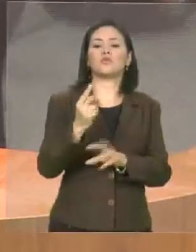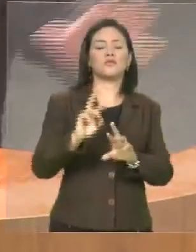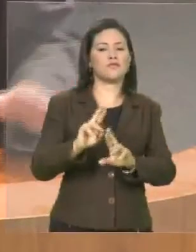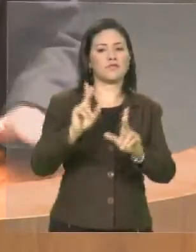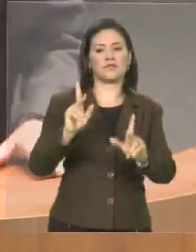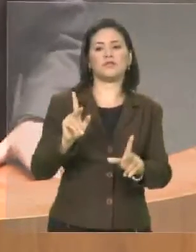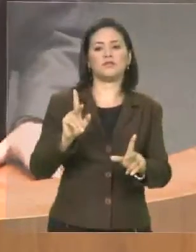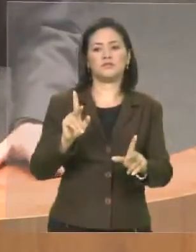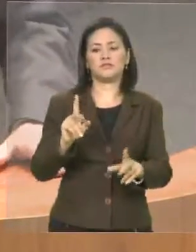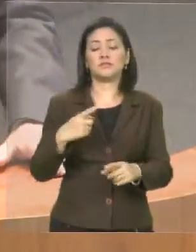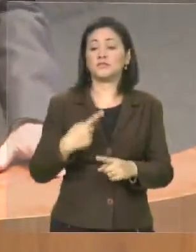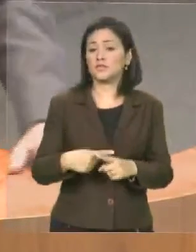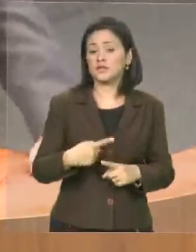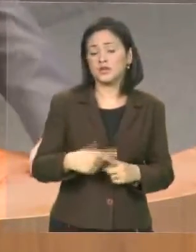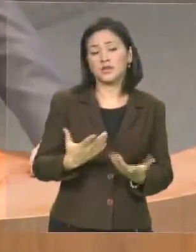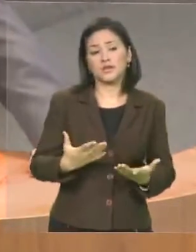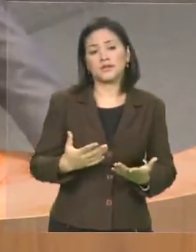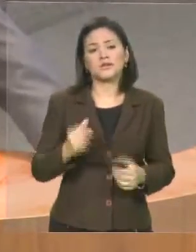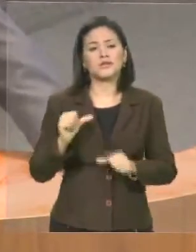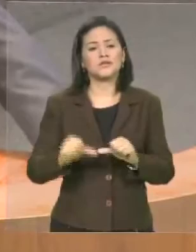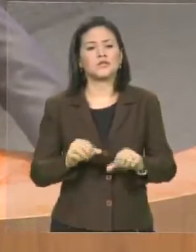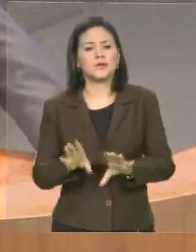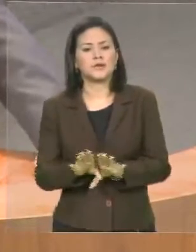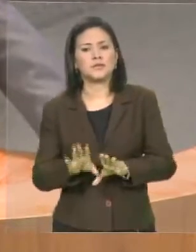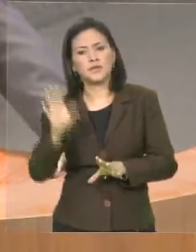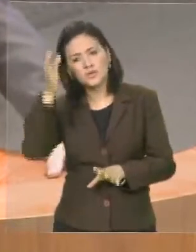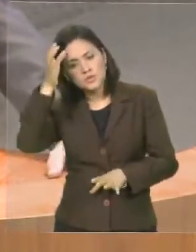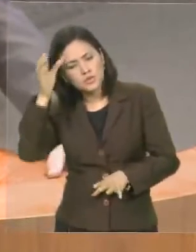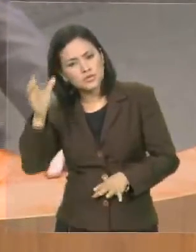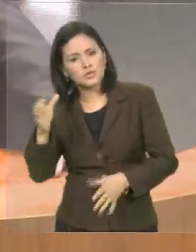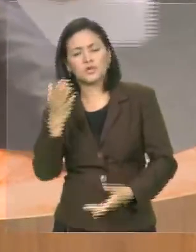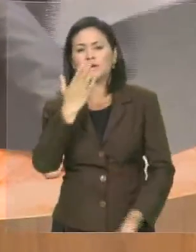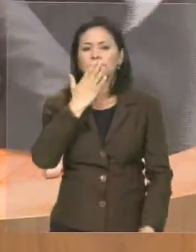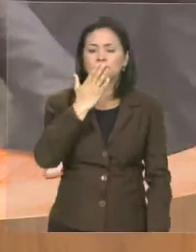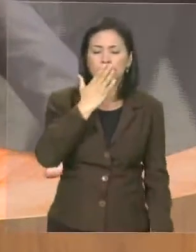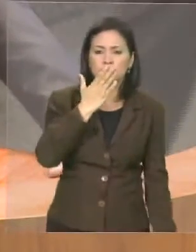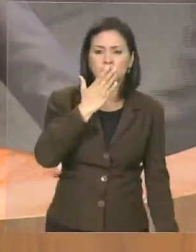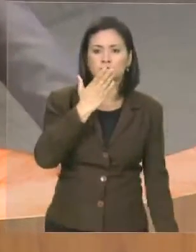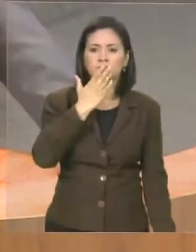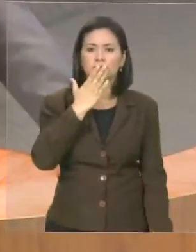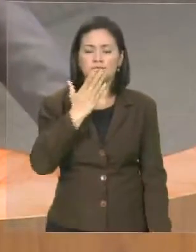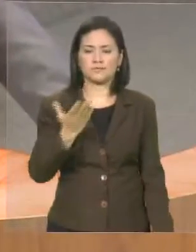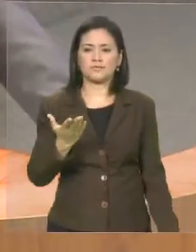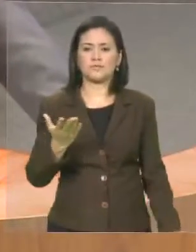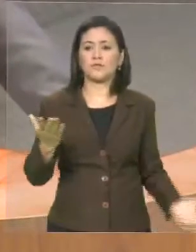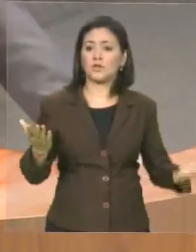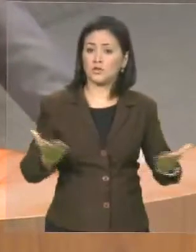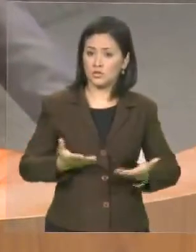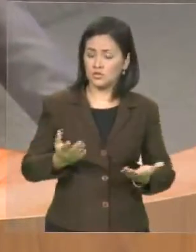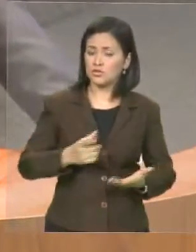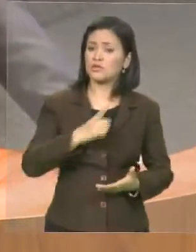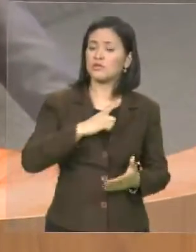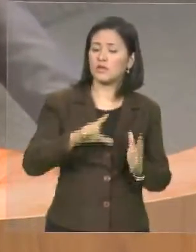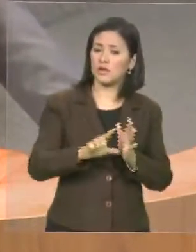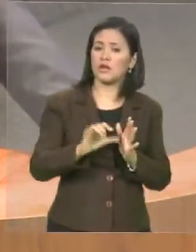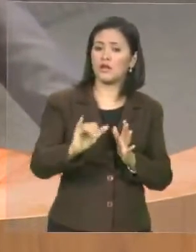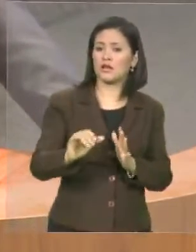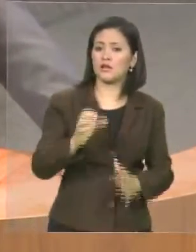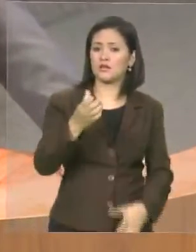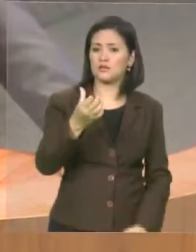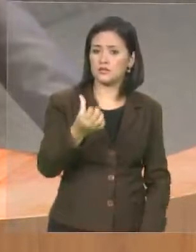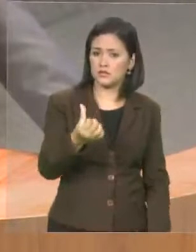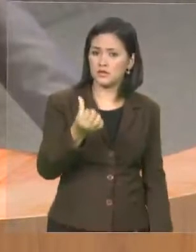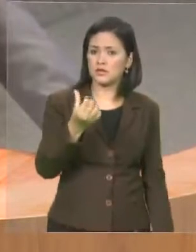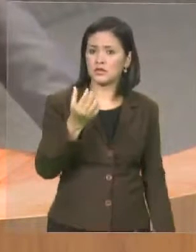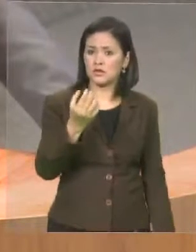nós íamos mudar também a cultura dos indígenas, que atualmente é regida pela Lei 6.001, ainda da década de